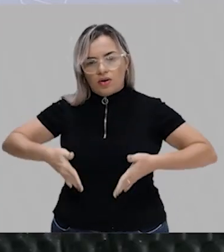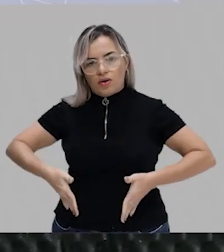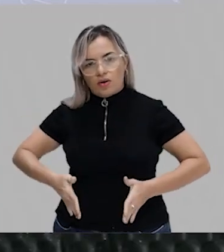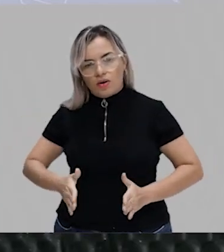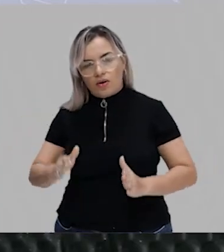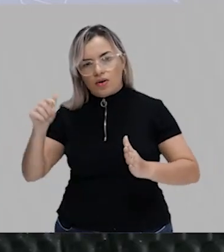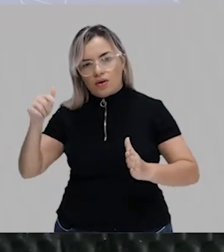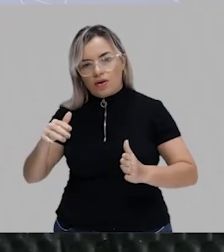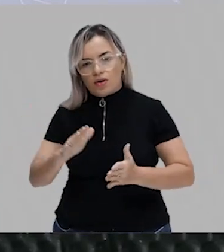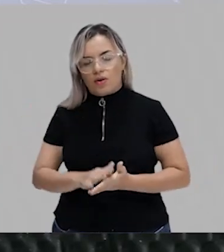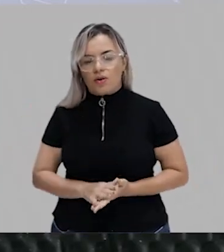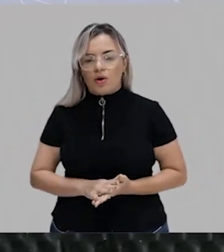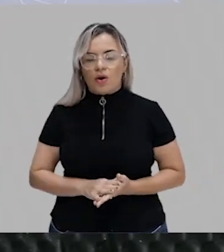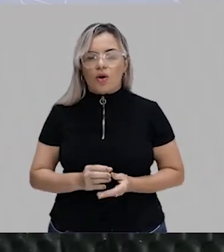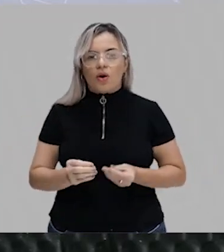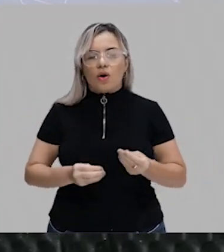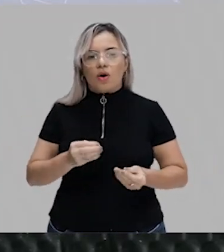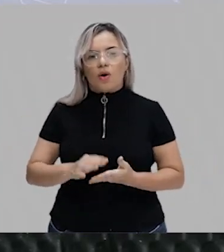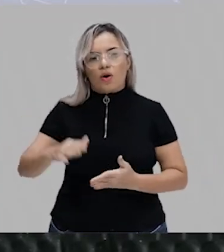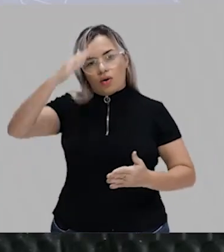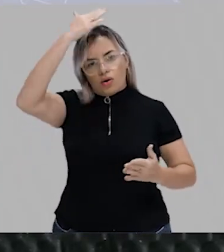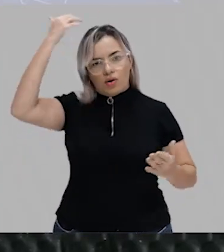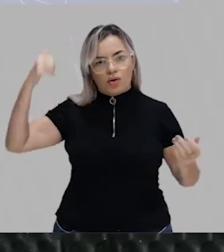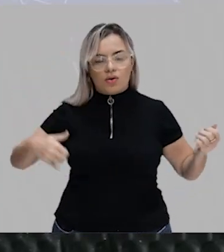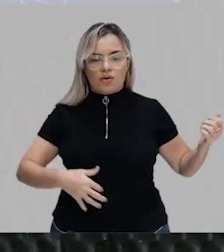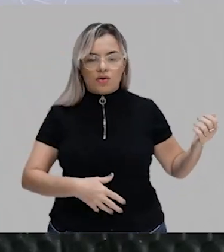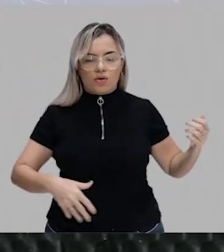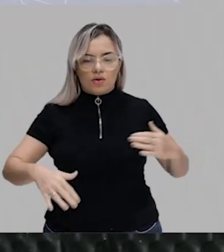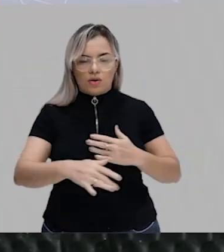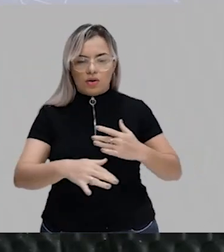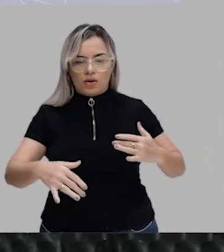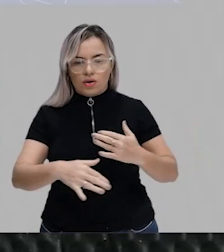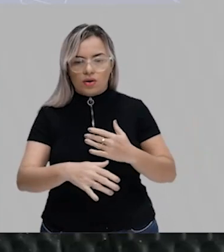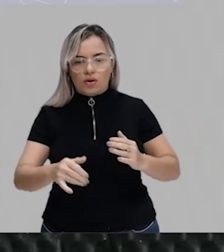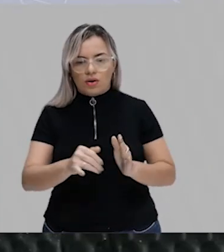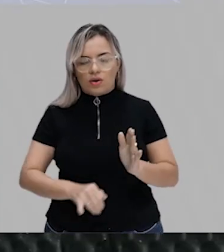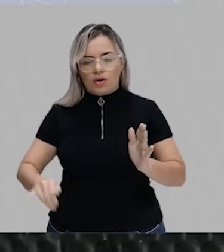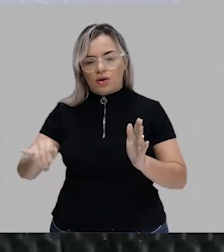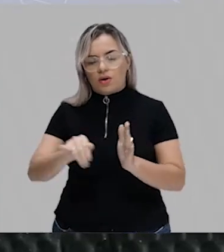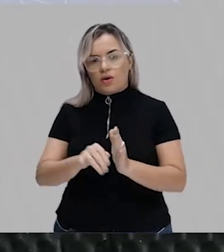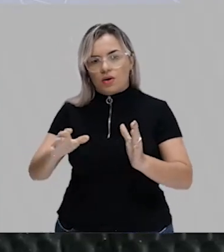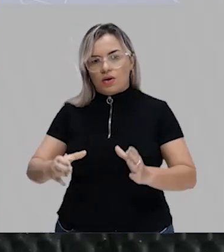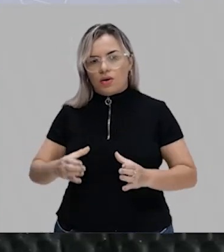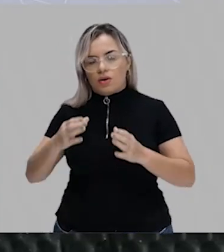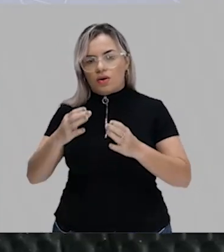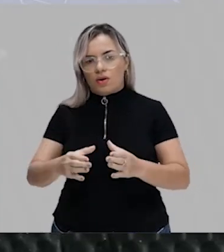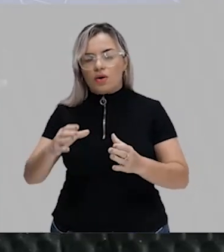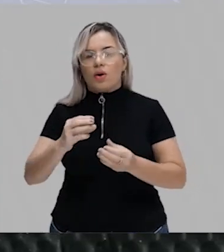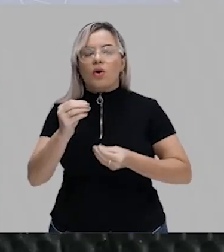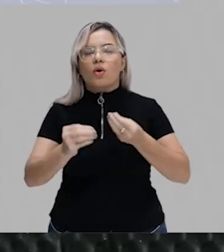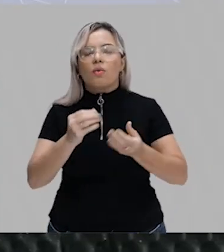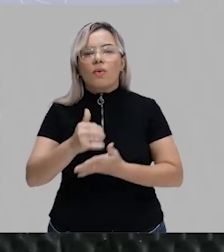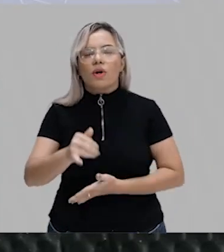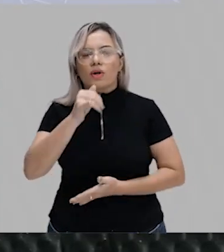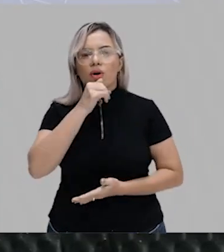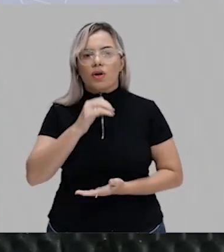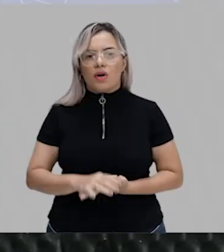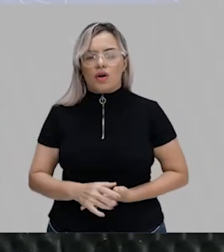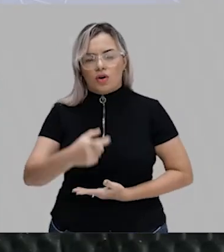mexicano, e identificam o local, né? Por exemplo, eu sou maranhense de São Luís.